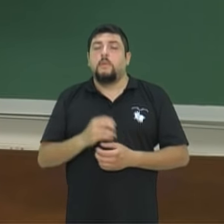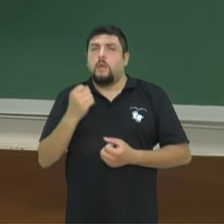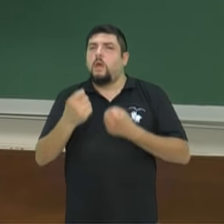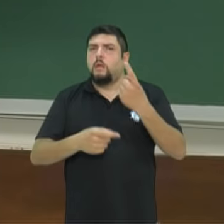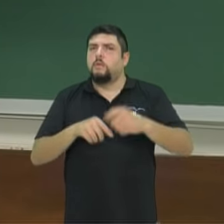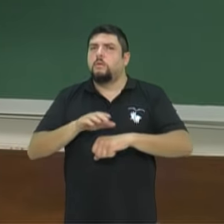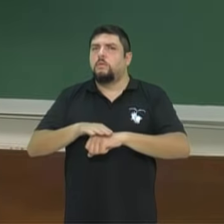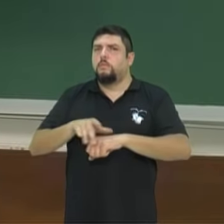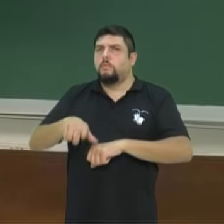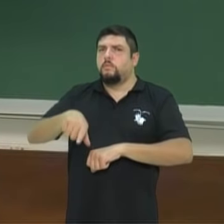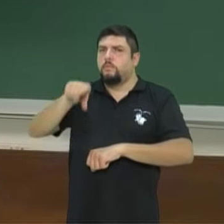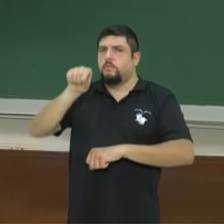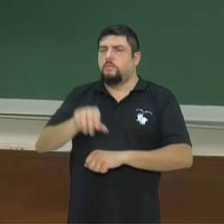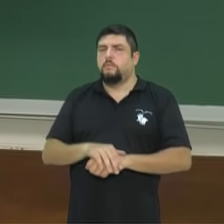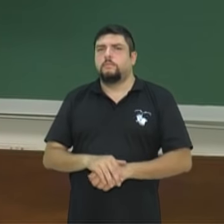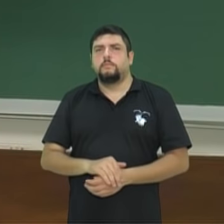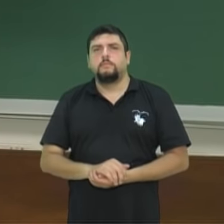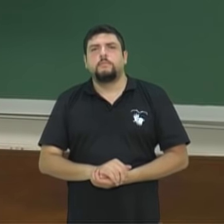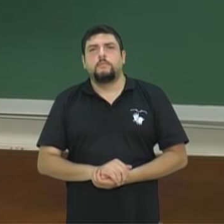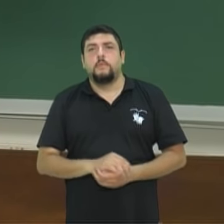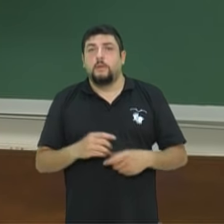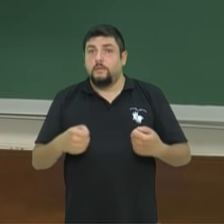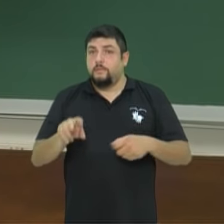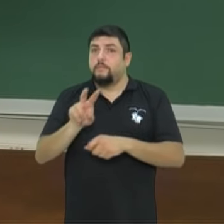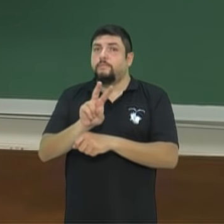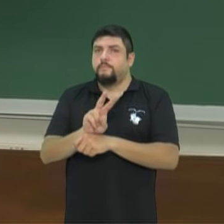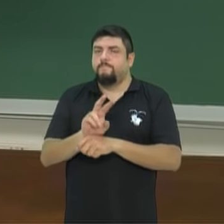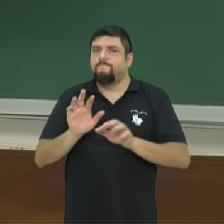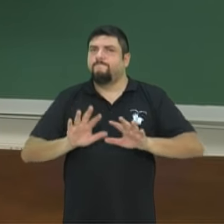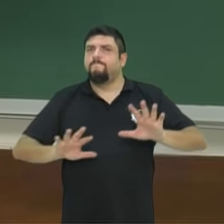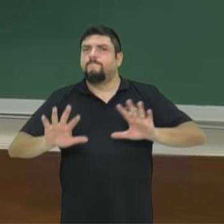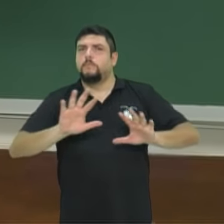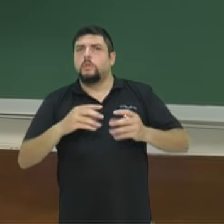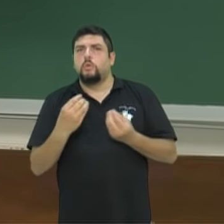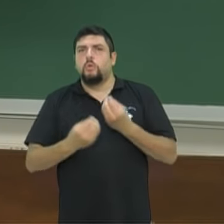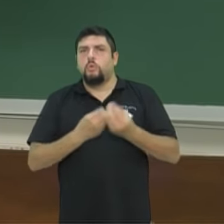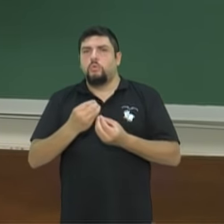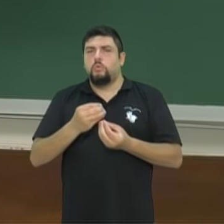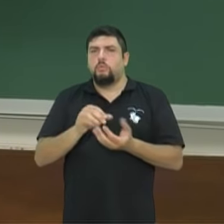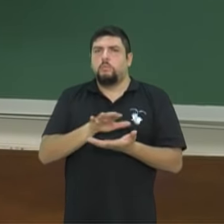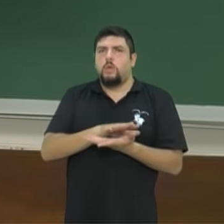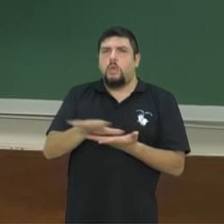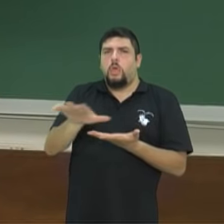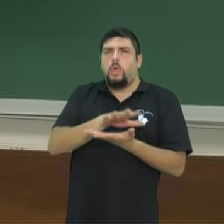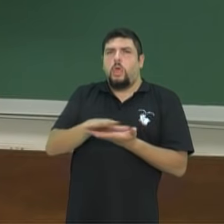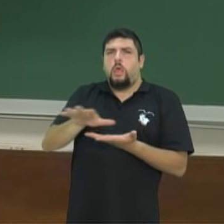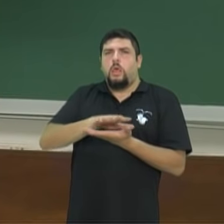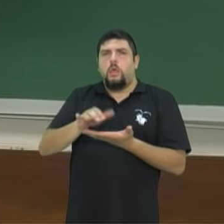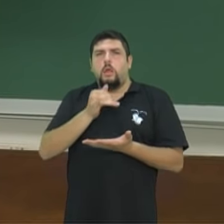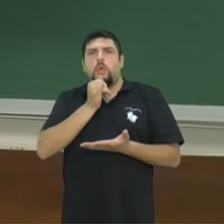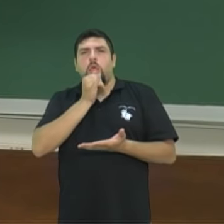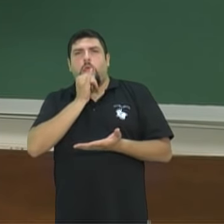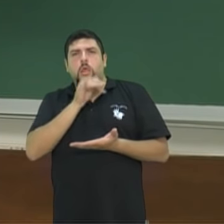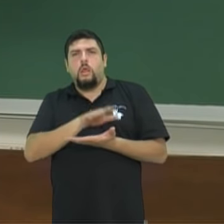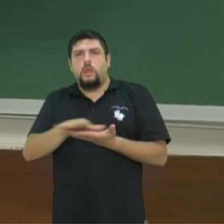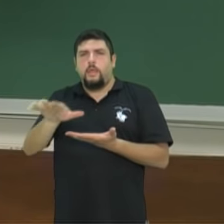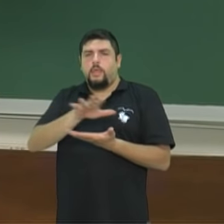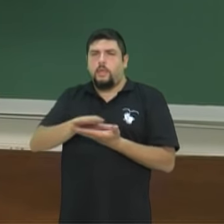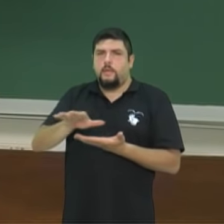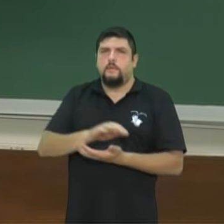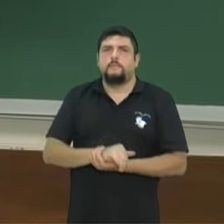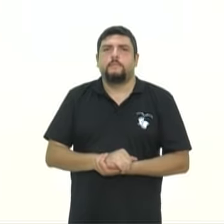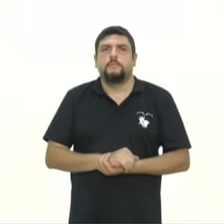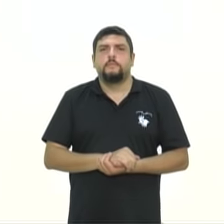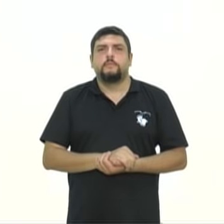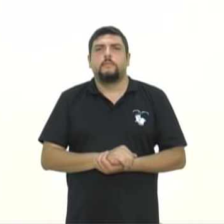liberdade de escolha, né? Então temos que tomar cuidado com essa questão do consumismo exagerado, certo? E a música deixou claro isso, né?